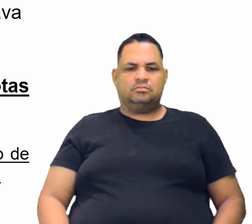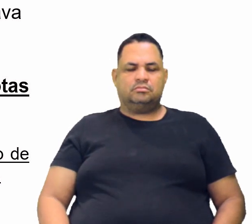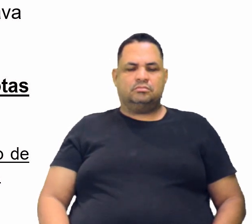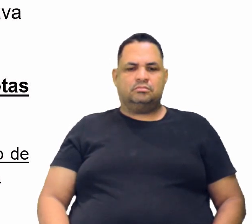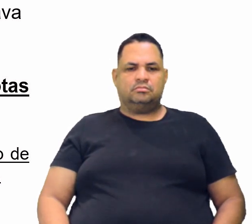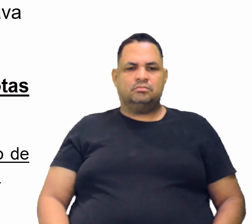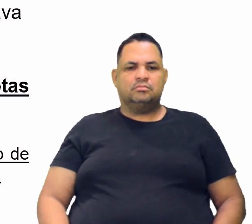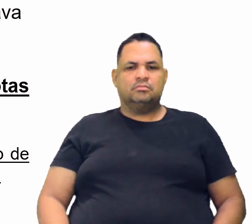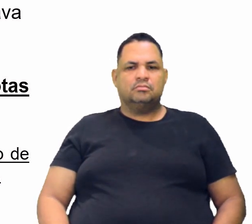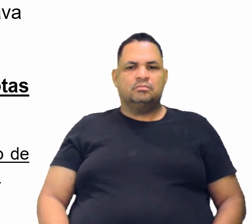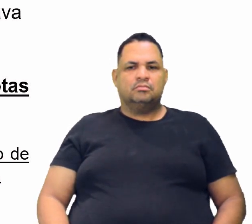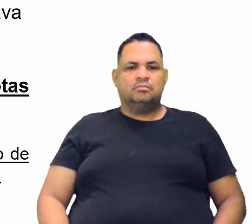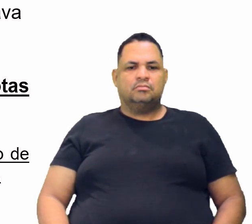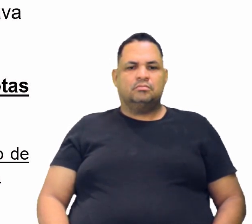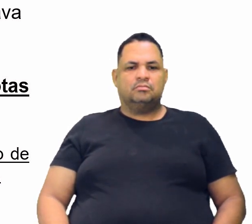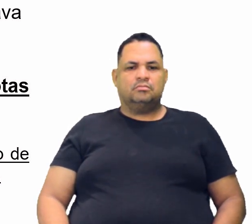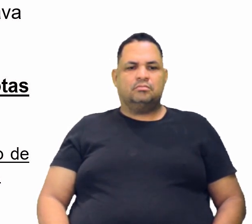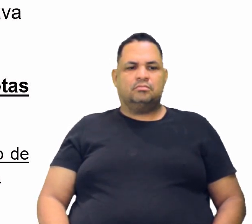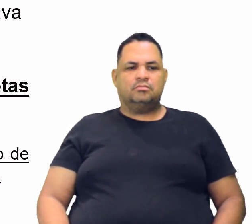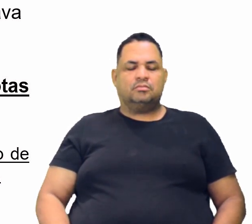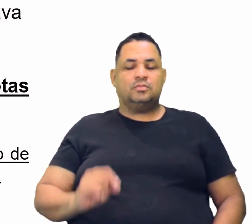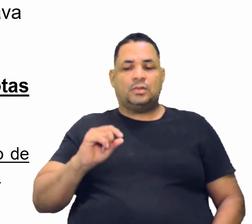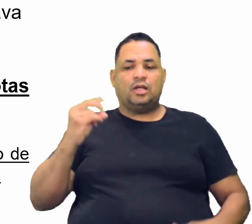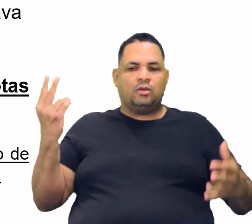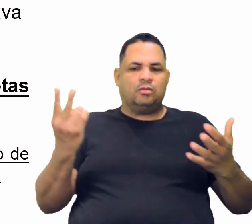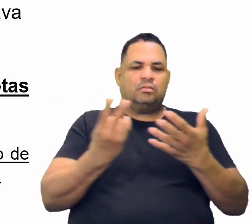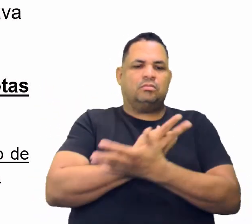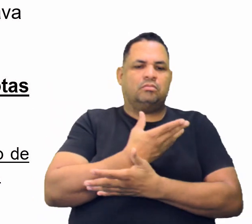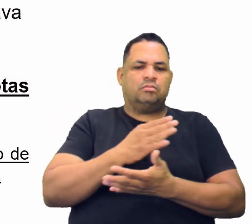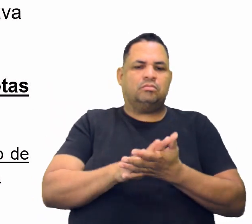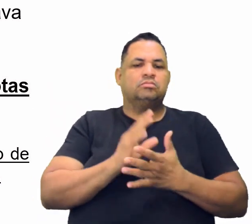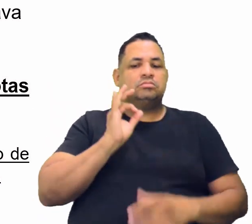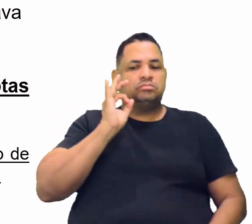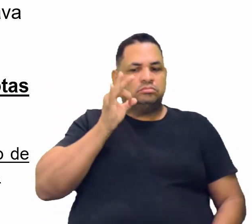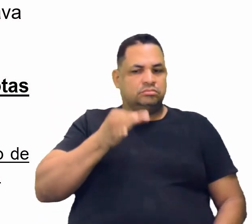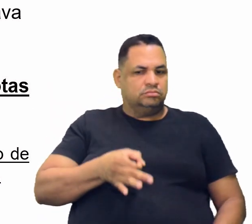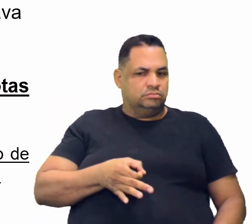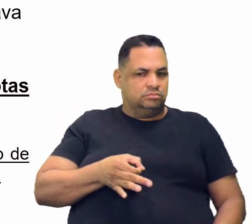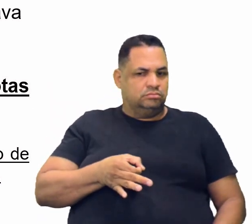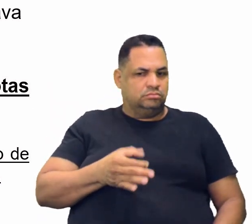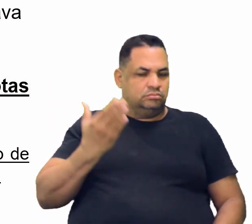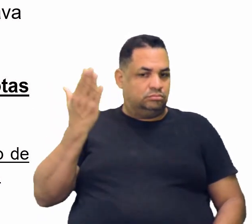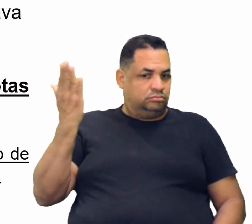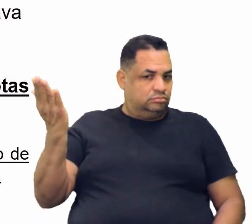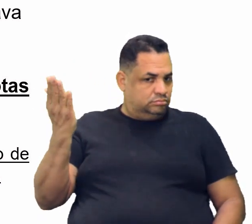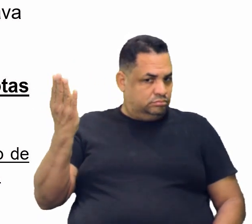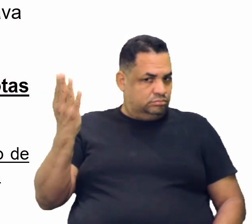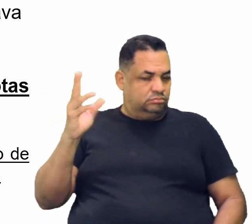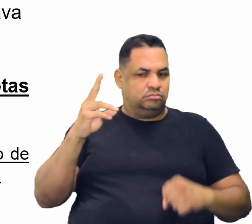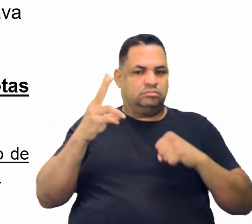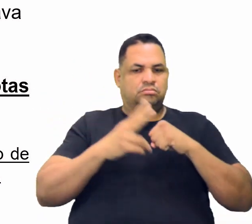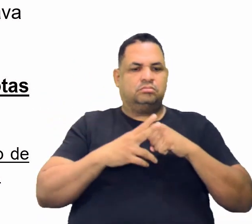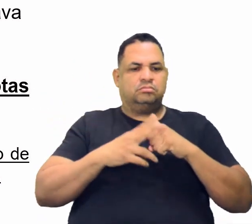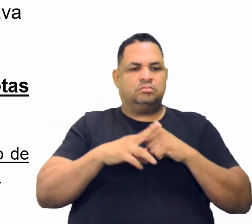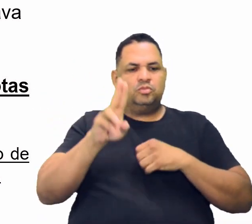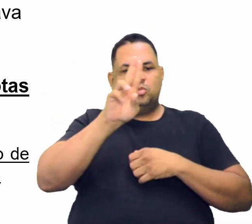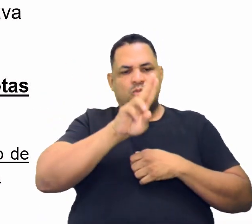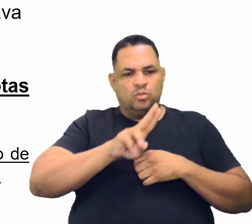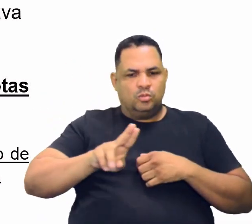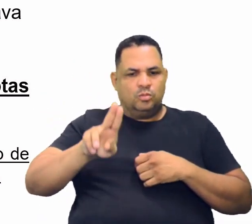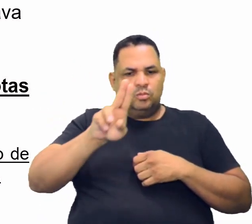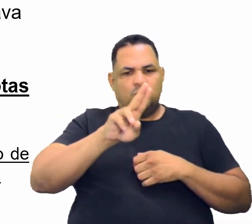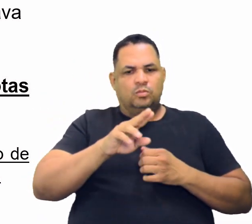bom? Então, o que acontece? Está correto. Tá certo? Ele foi